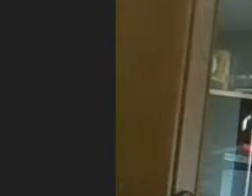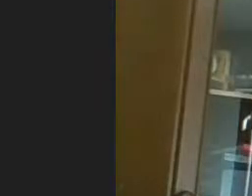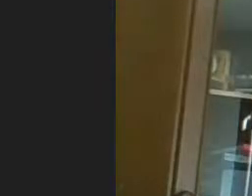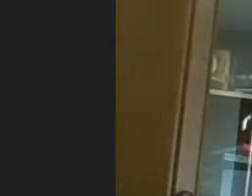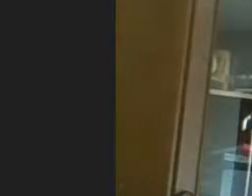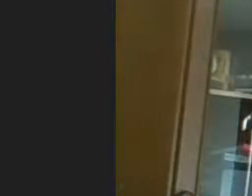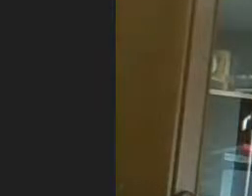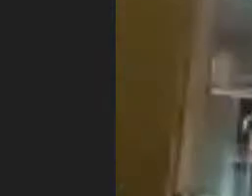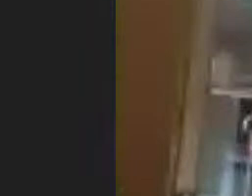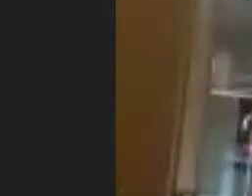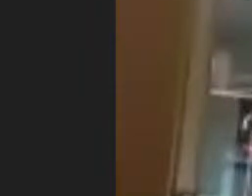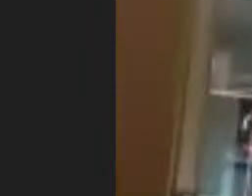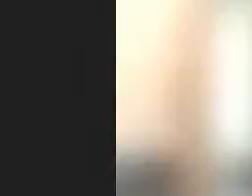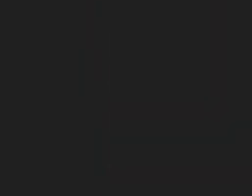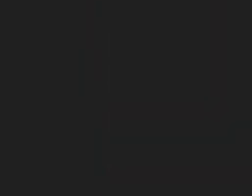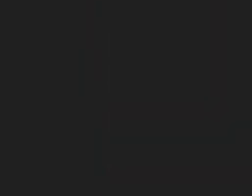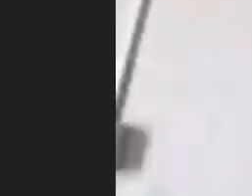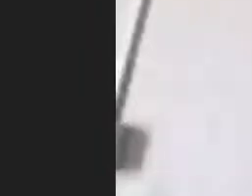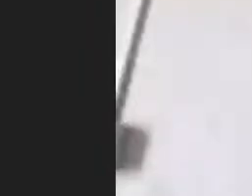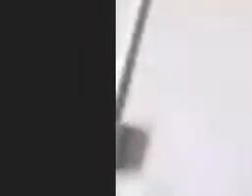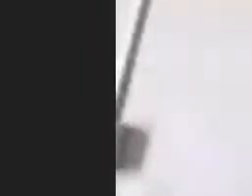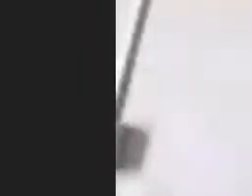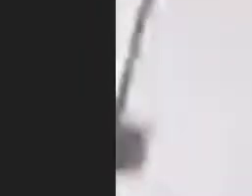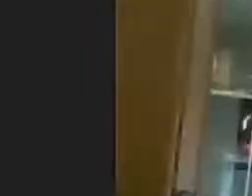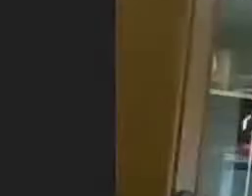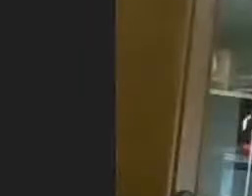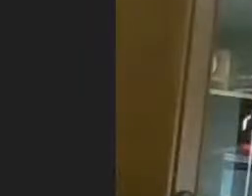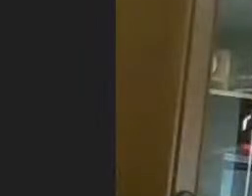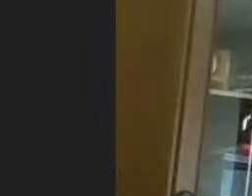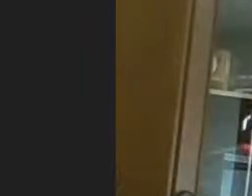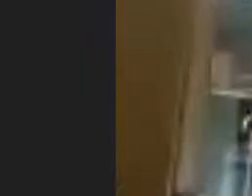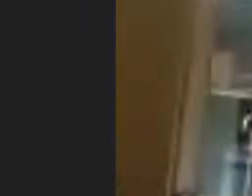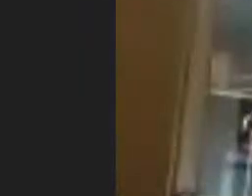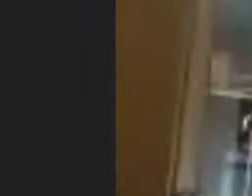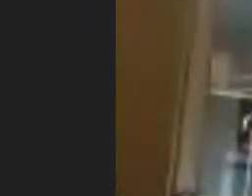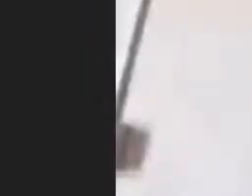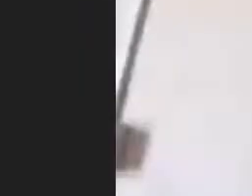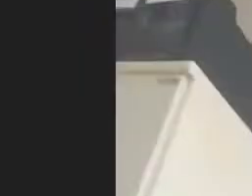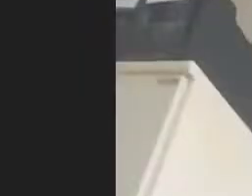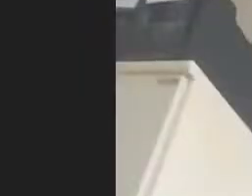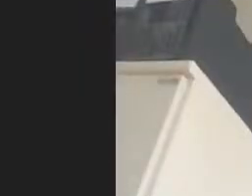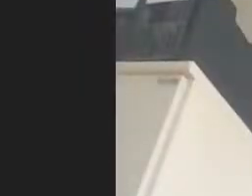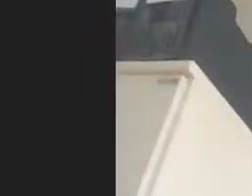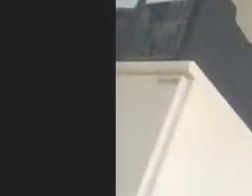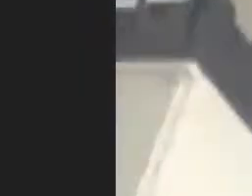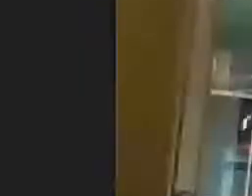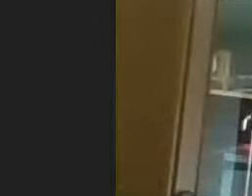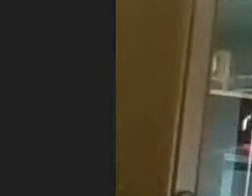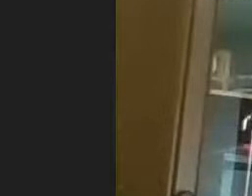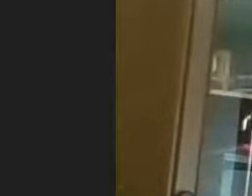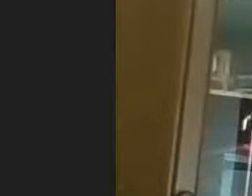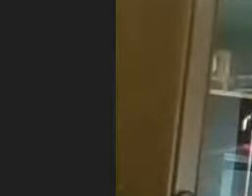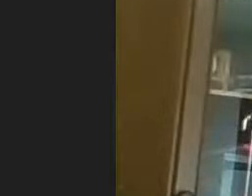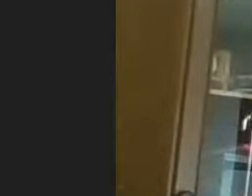mundo. Beijos. Beijo. Tchau. Felicidades. Tchau.